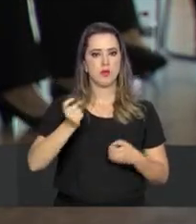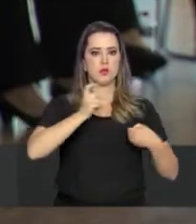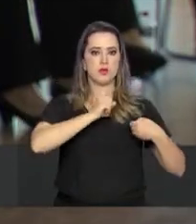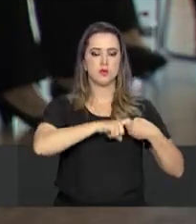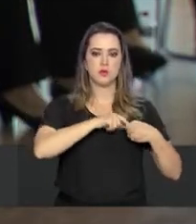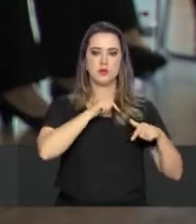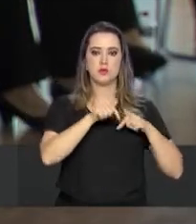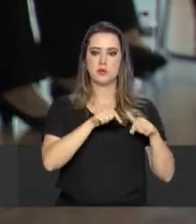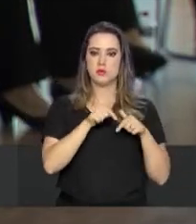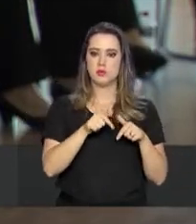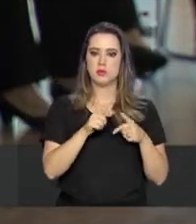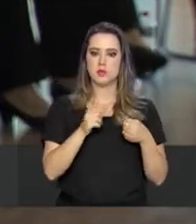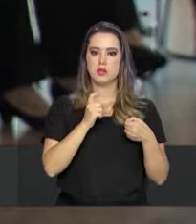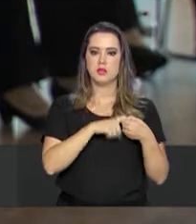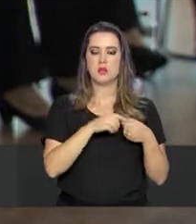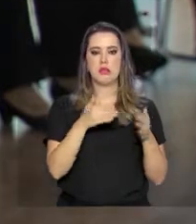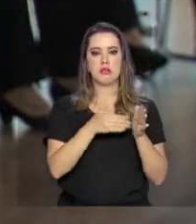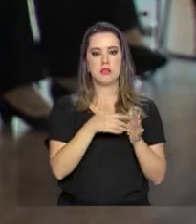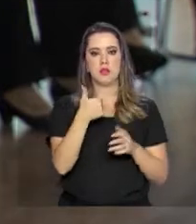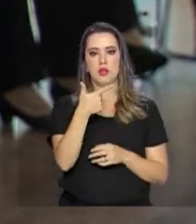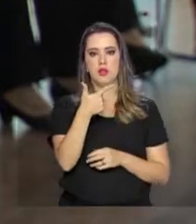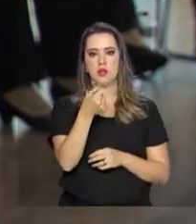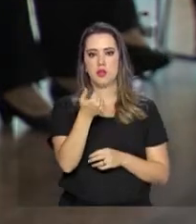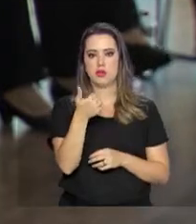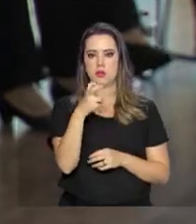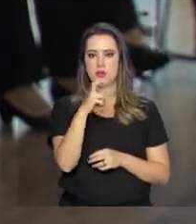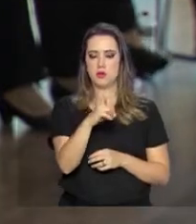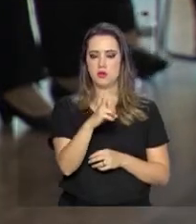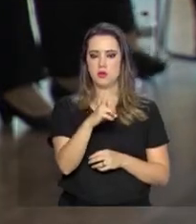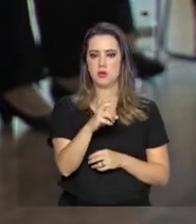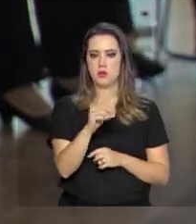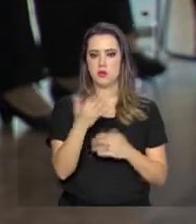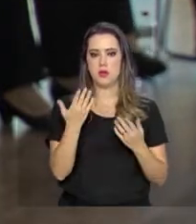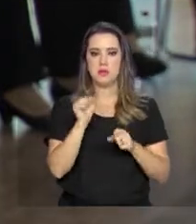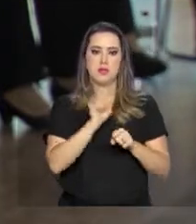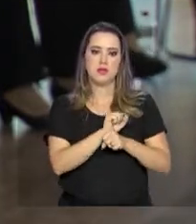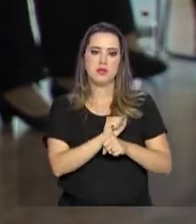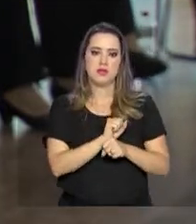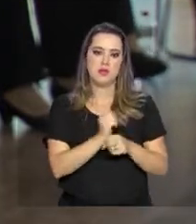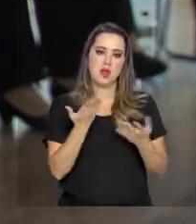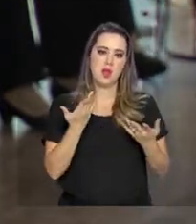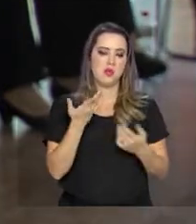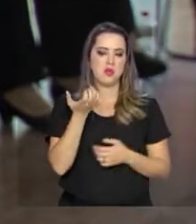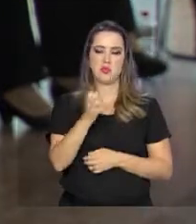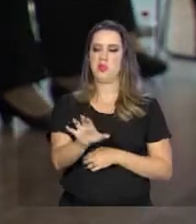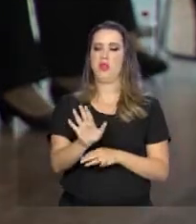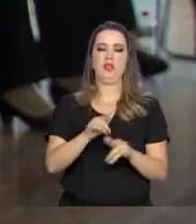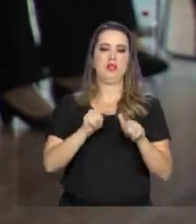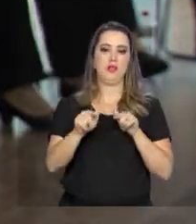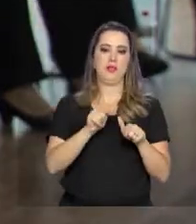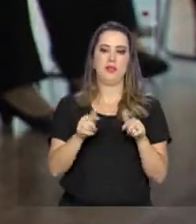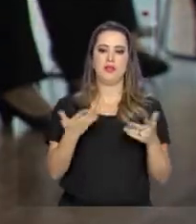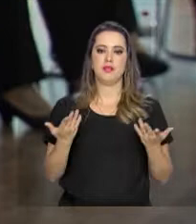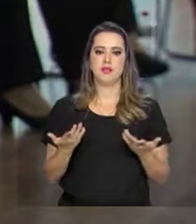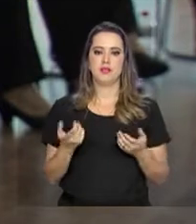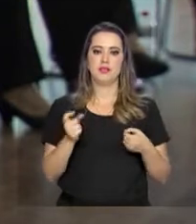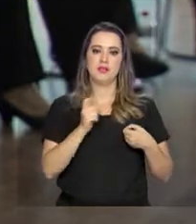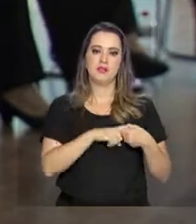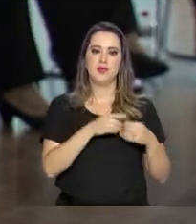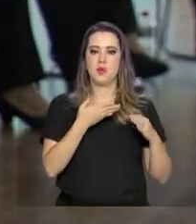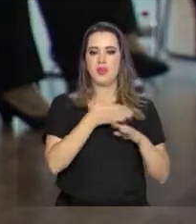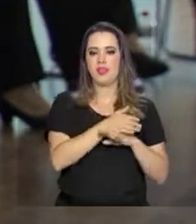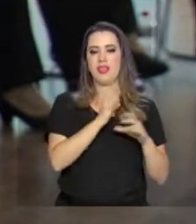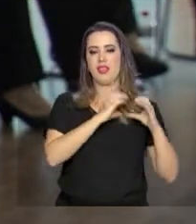trabalhar, eu trabalhei até 2015, aí parei, falei, agora não quero mais. Aí vim, entrei no